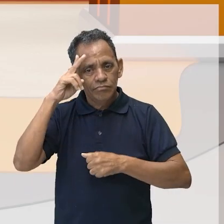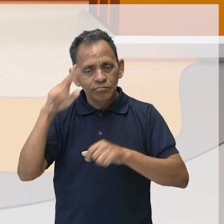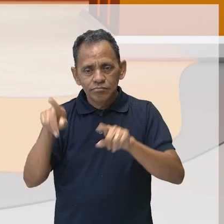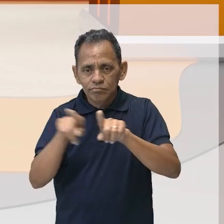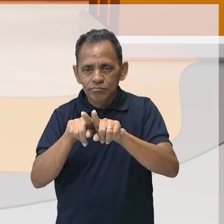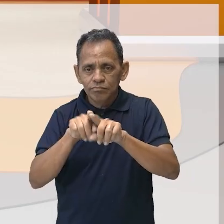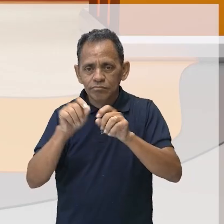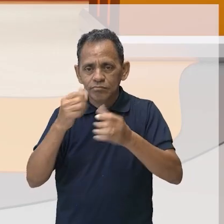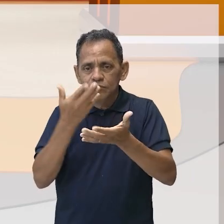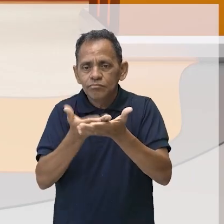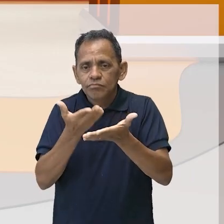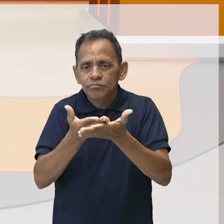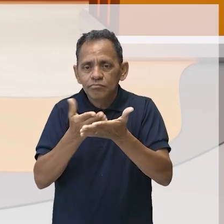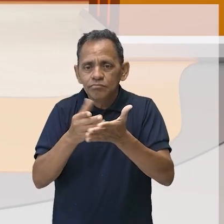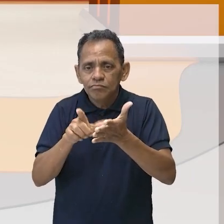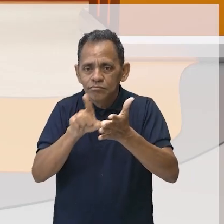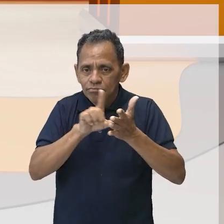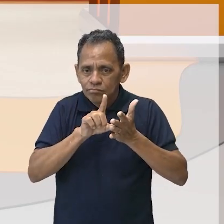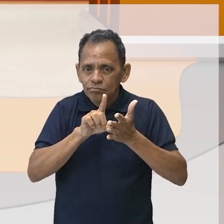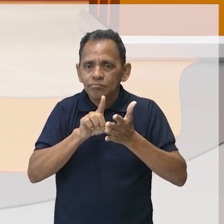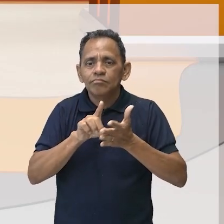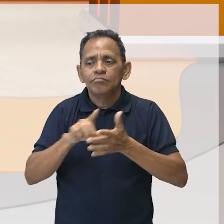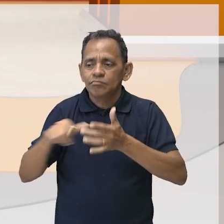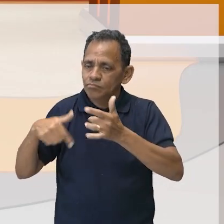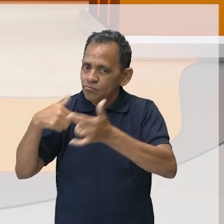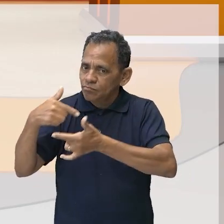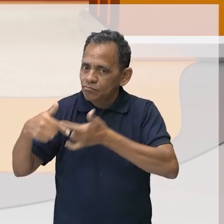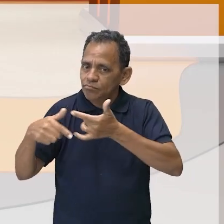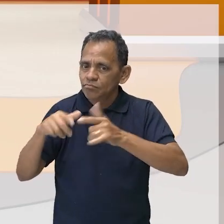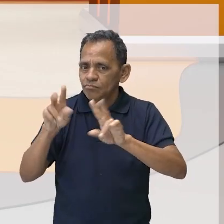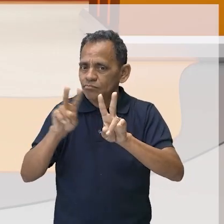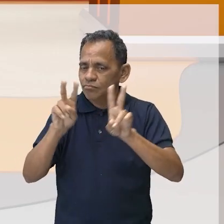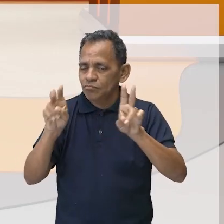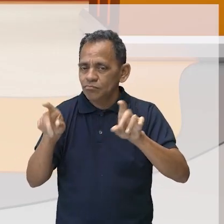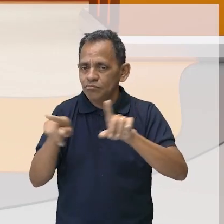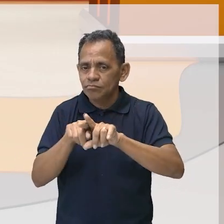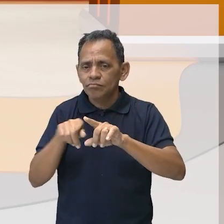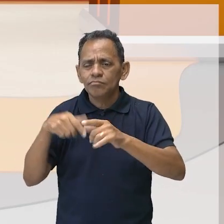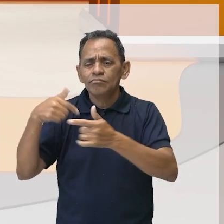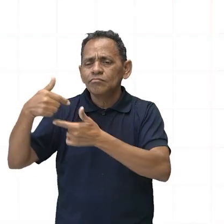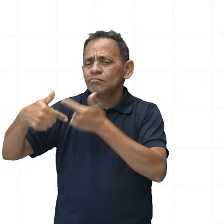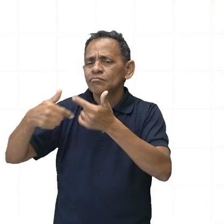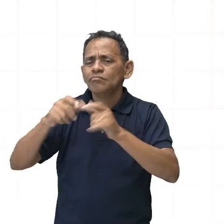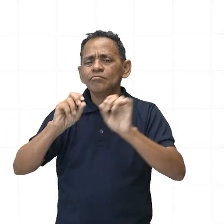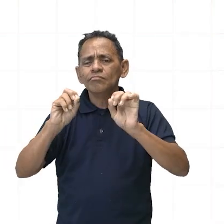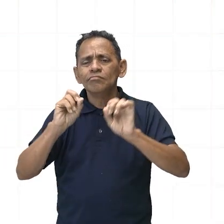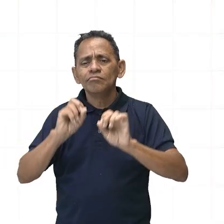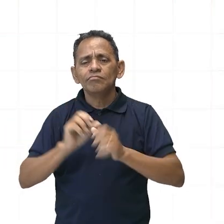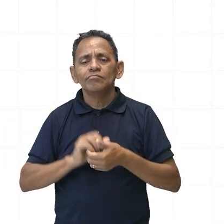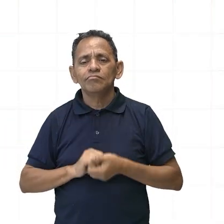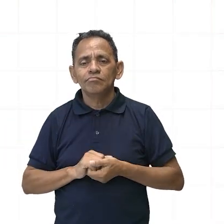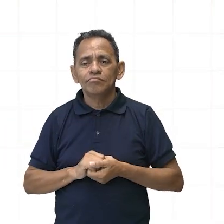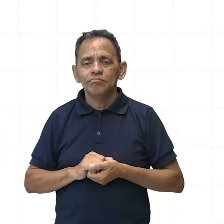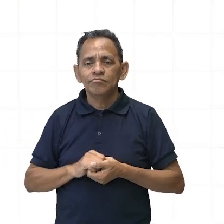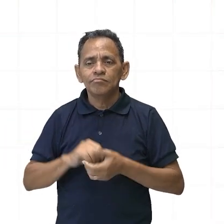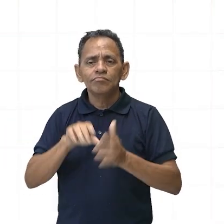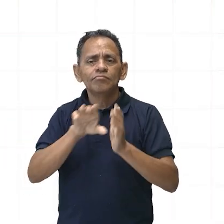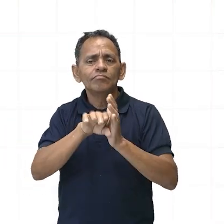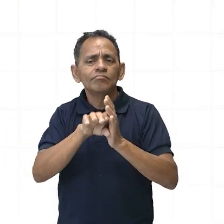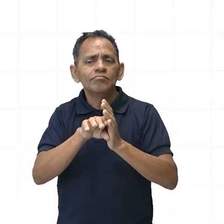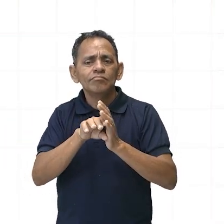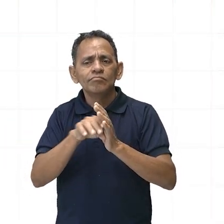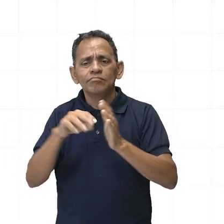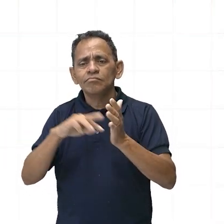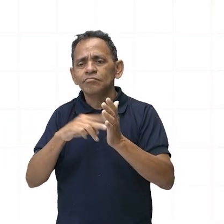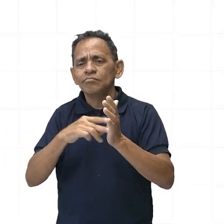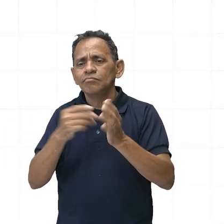nós estudamos, sobre a concepção do trabalho, né? O que vai ser o trabalho, para que serve, né? Então, a concepção de trabalho,